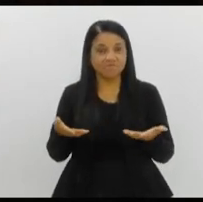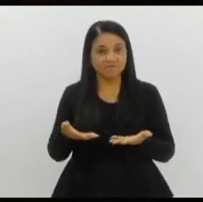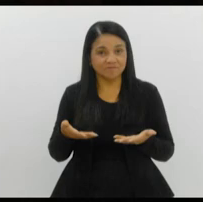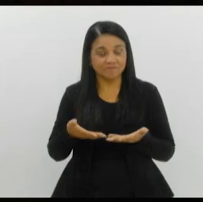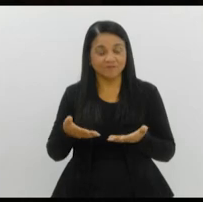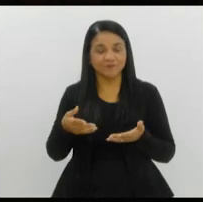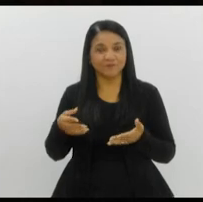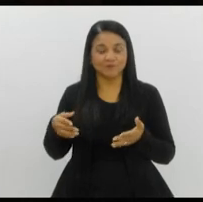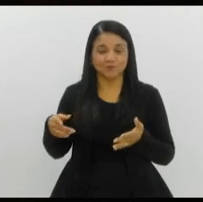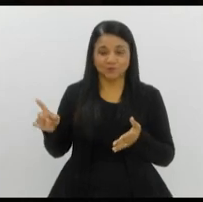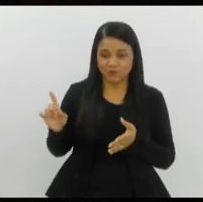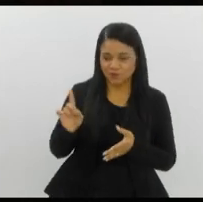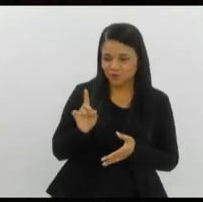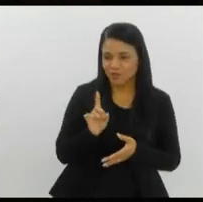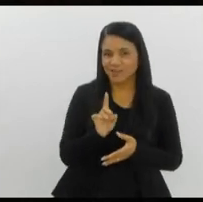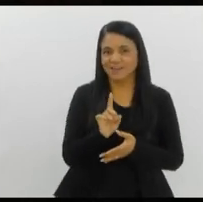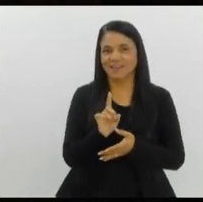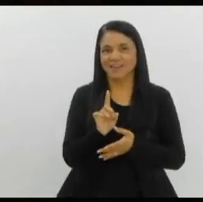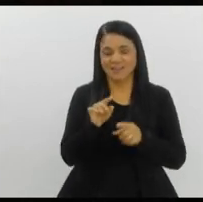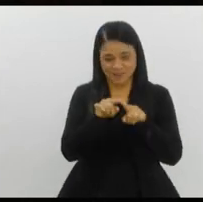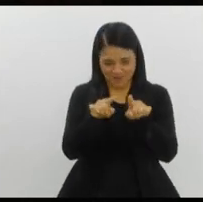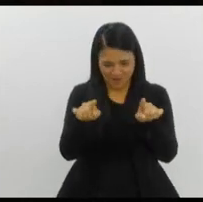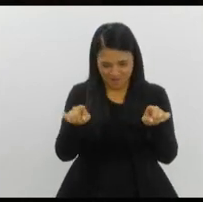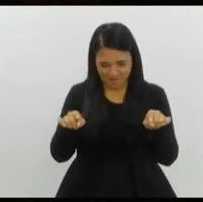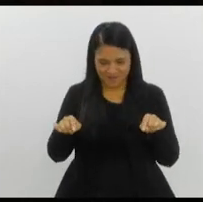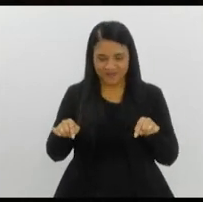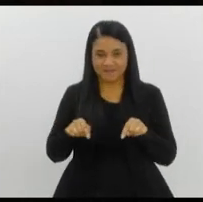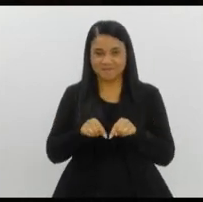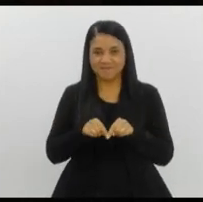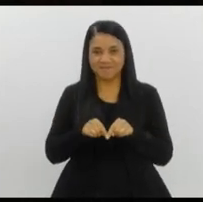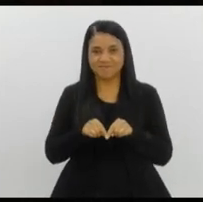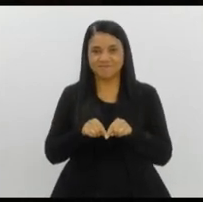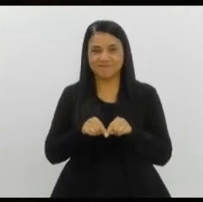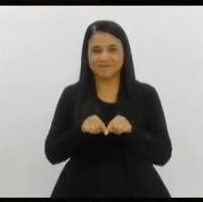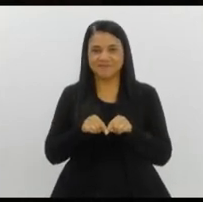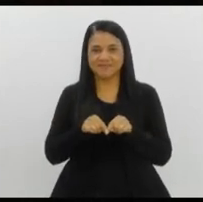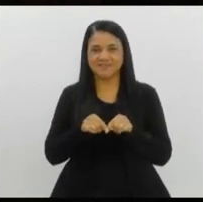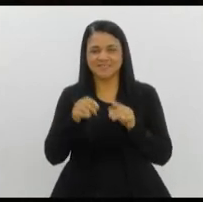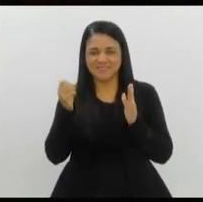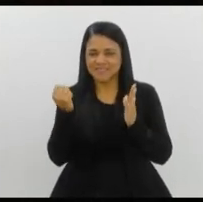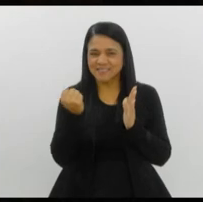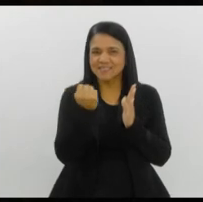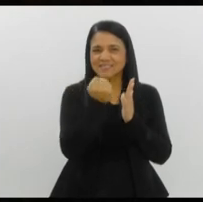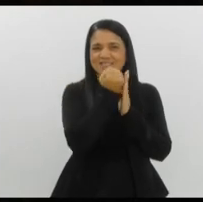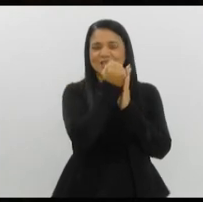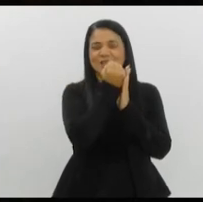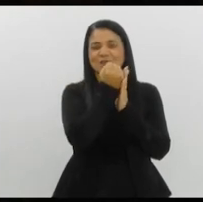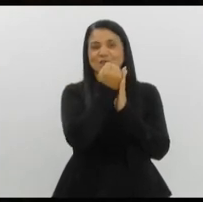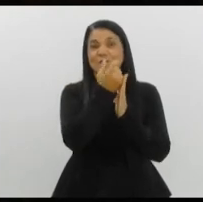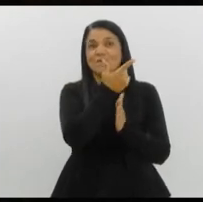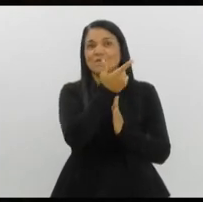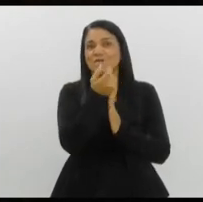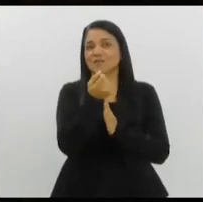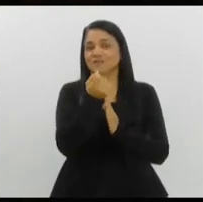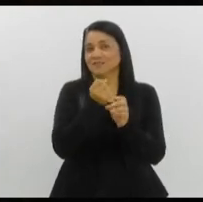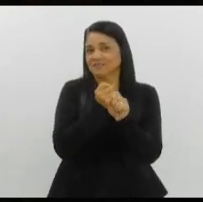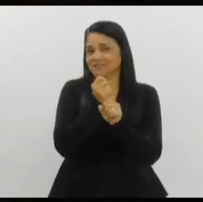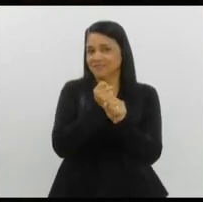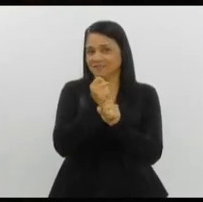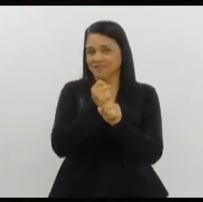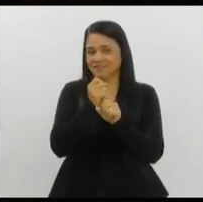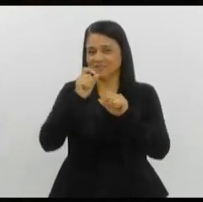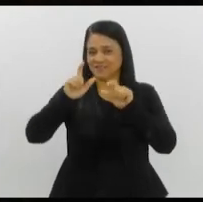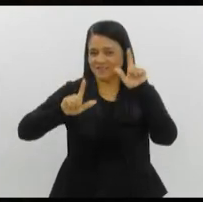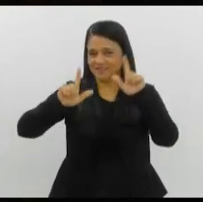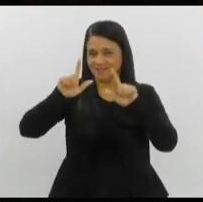essa casa, a adentrar o meu gabinete e ver aquele selo de 20 anos da TV Alerj, eu tive mais um